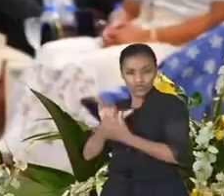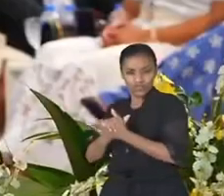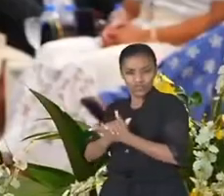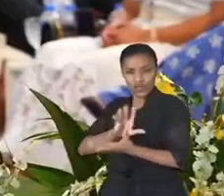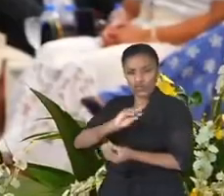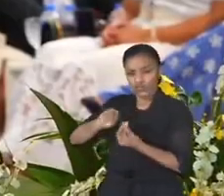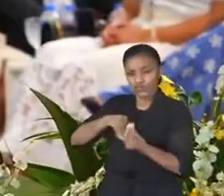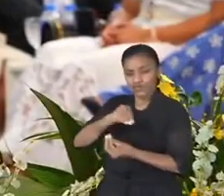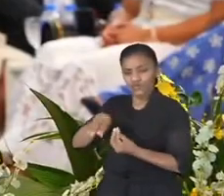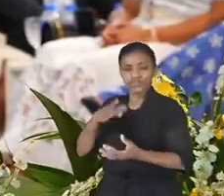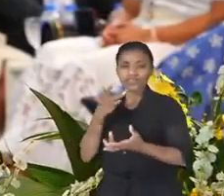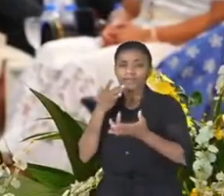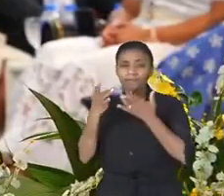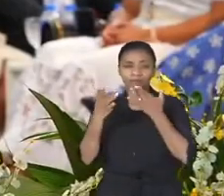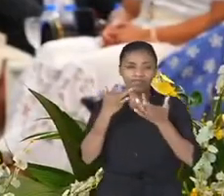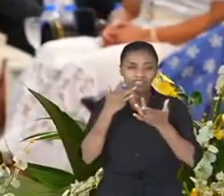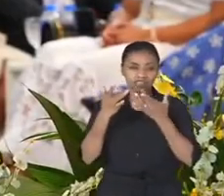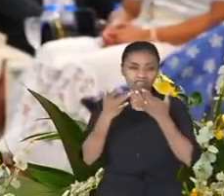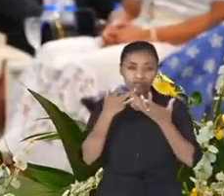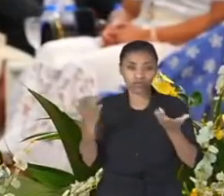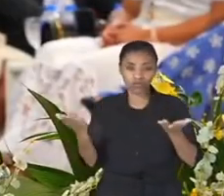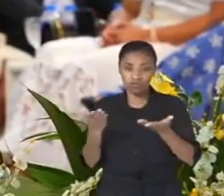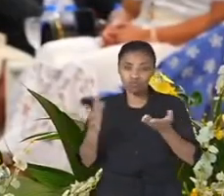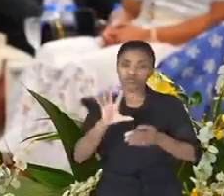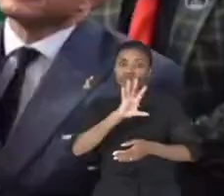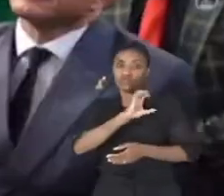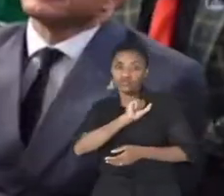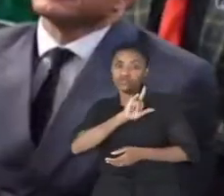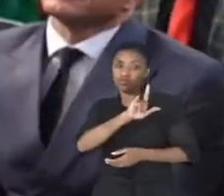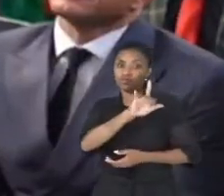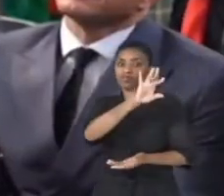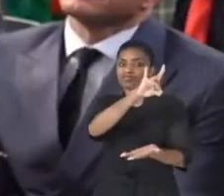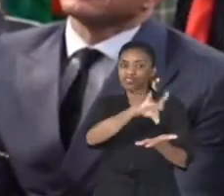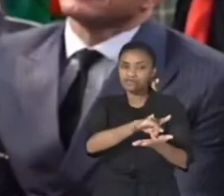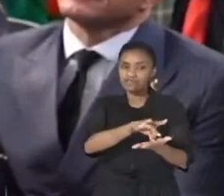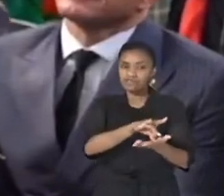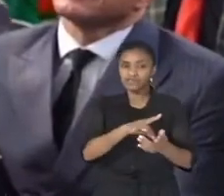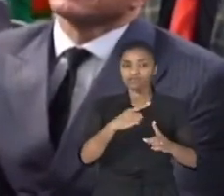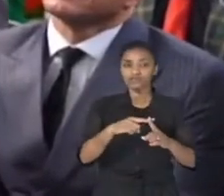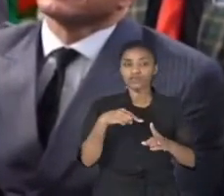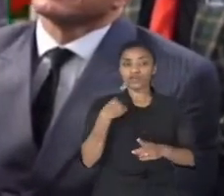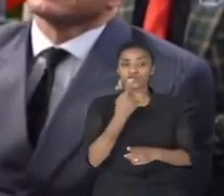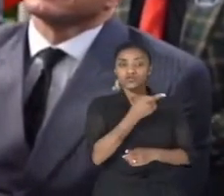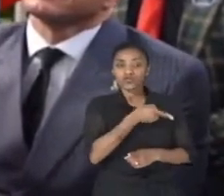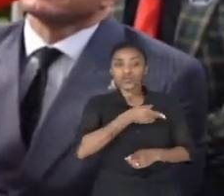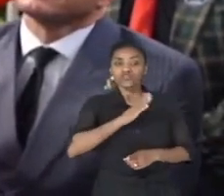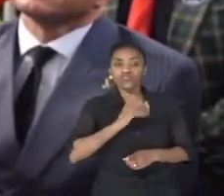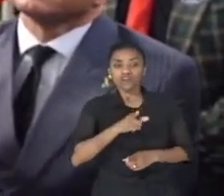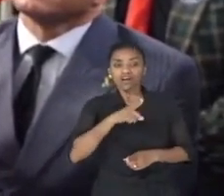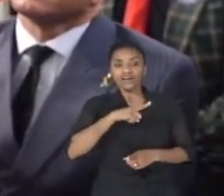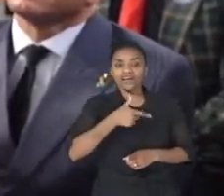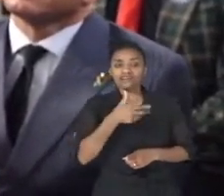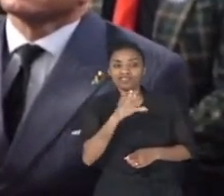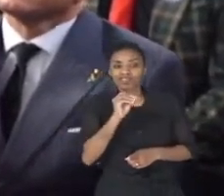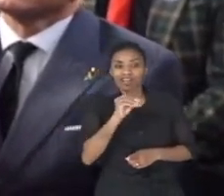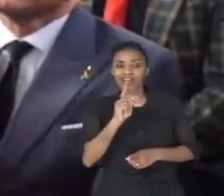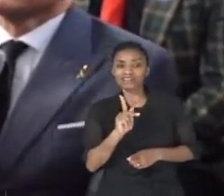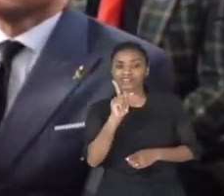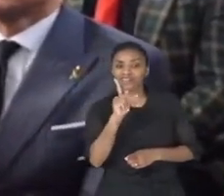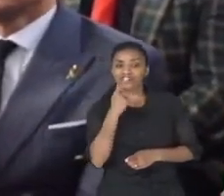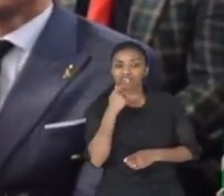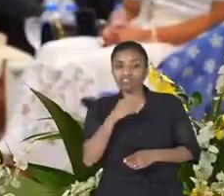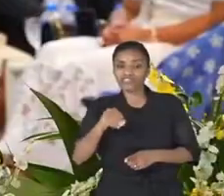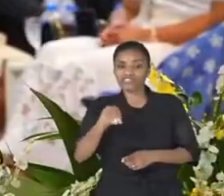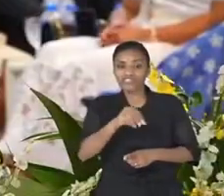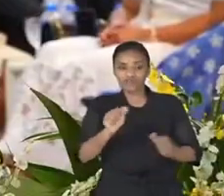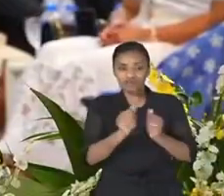em paixão. Hoje eu te amo de verdade. Porque nós já comemos uns 10 quilos de sal junto. Esse